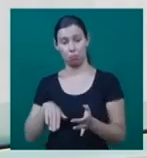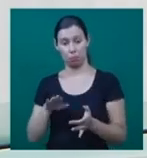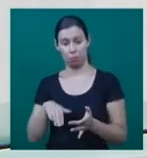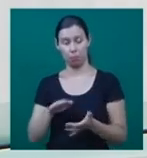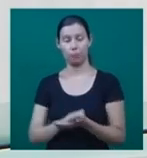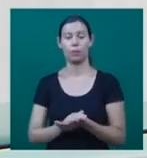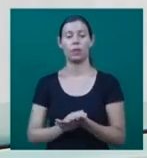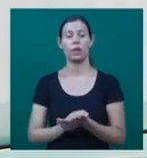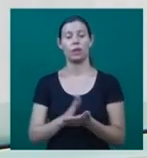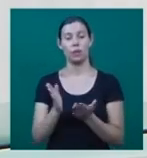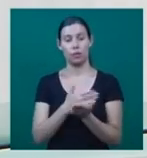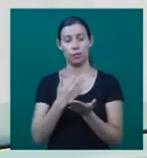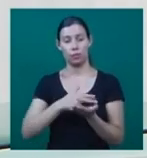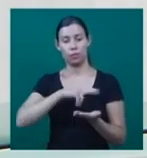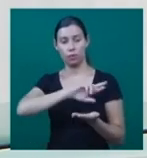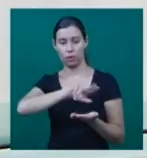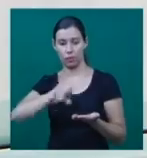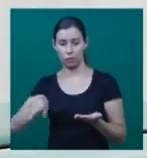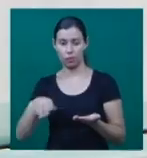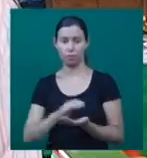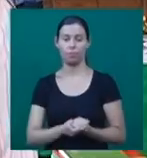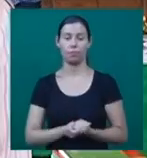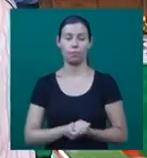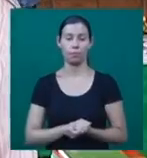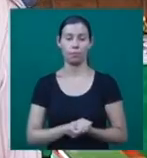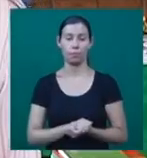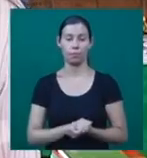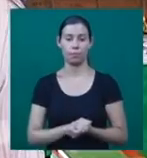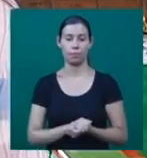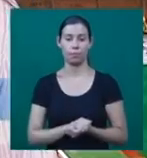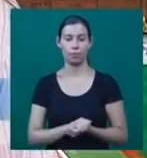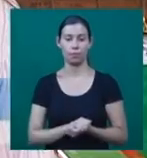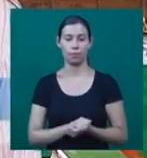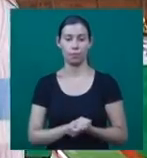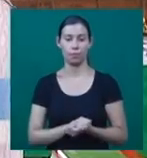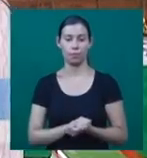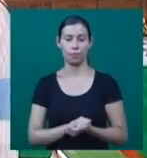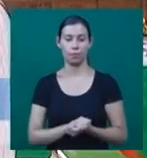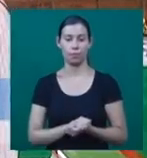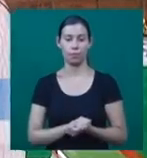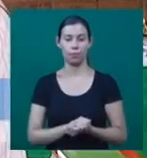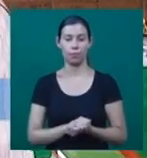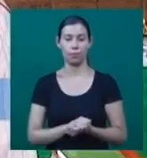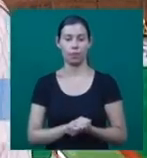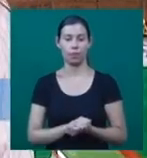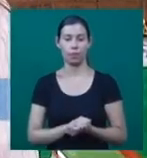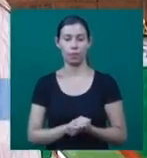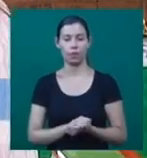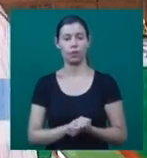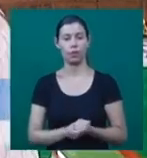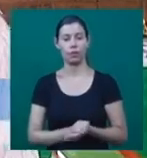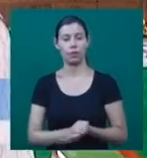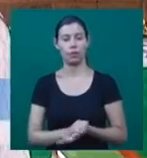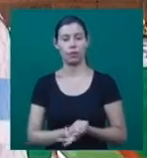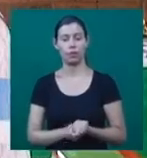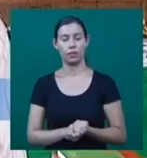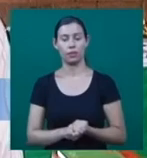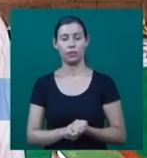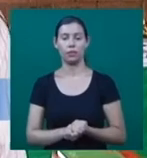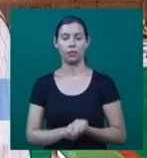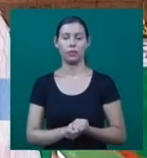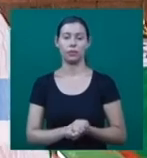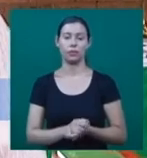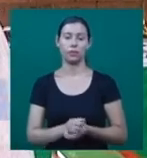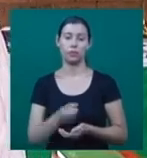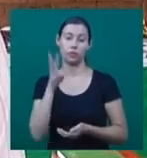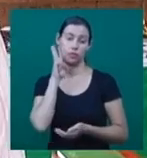opções. Mais informações com Gislene Rodrigues. Olá, Flávia, a todos que acompanham o TV Notícias. É isso mesmo, são 3 dias de